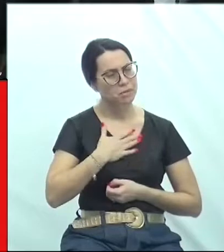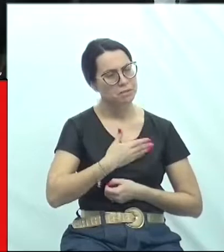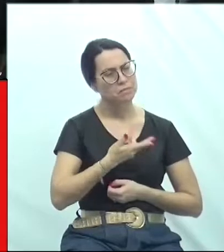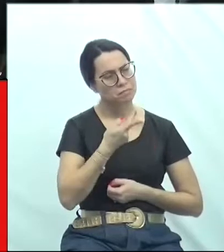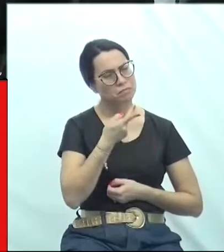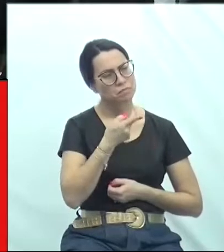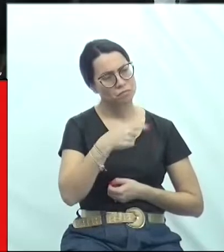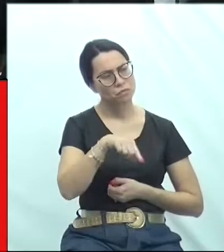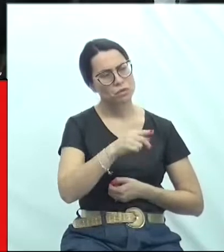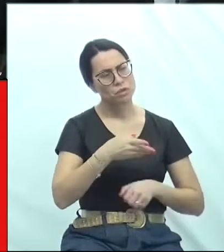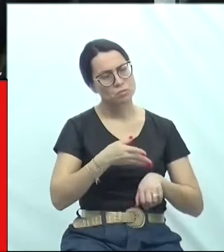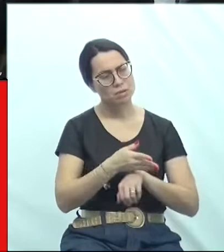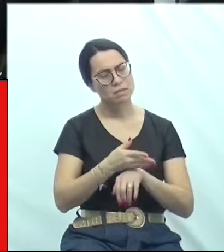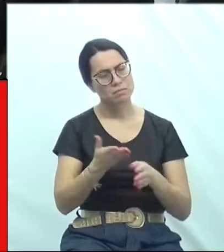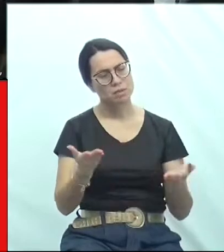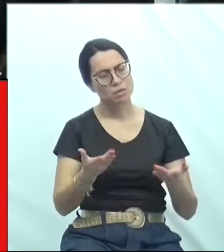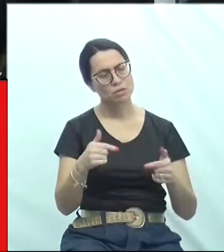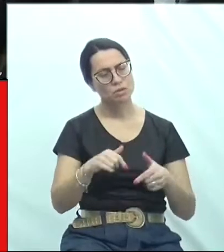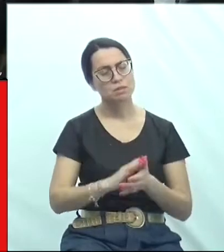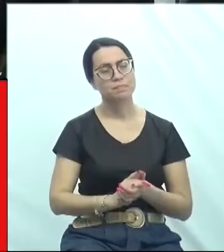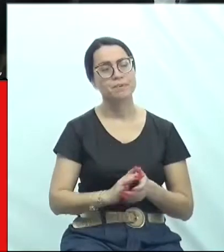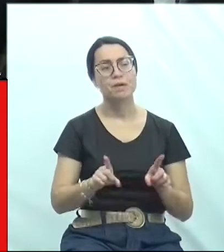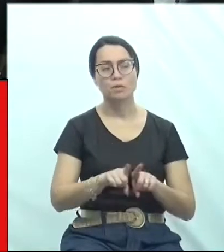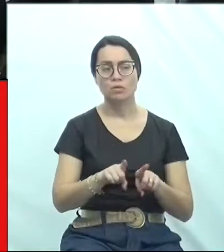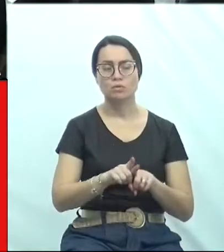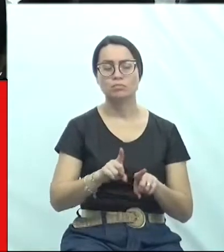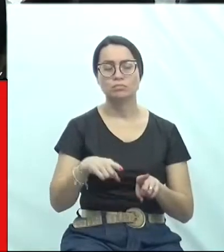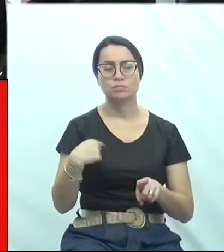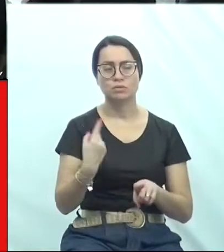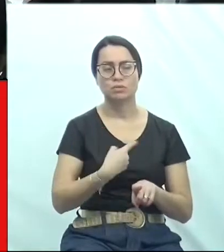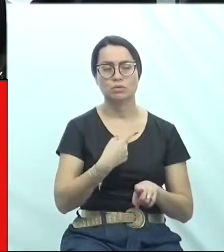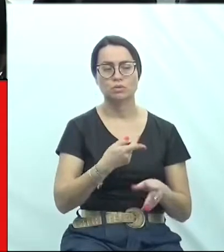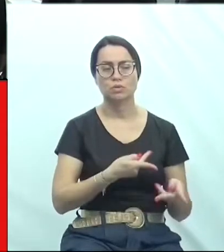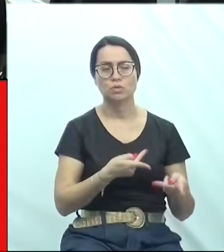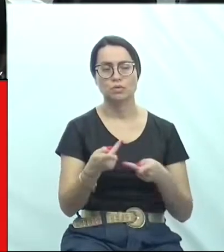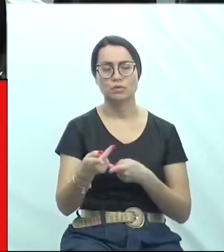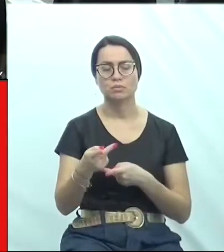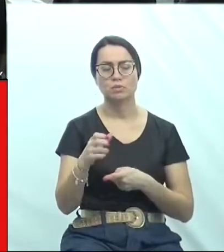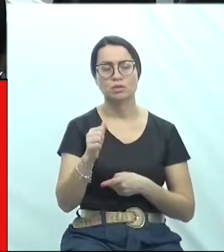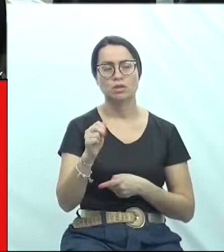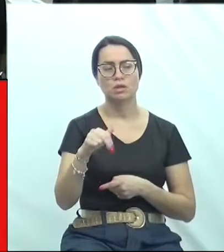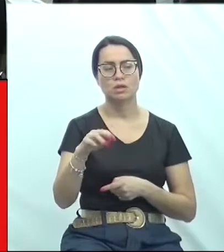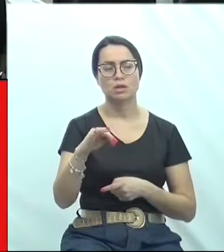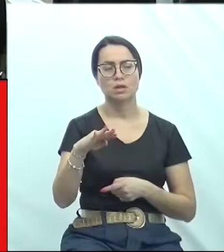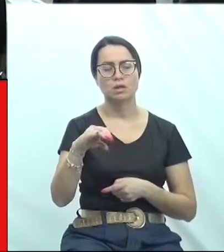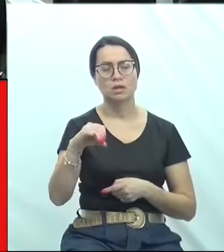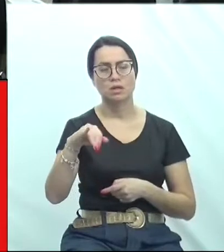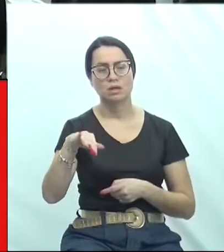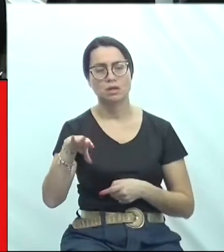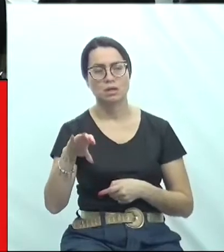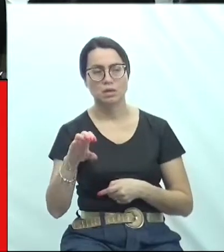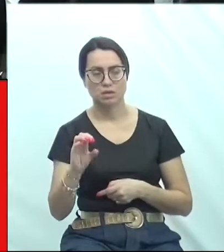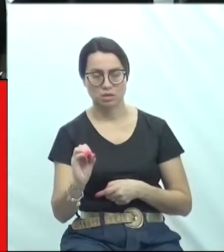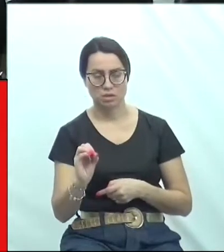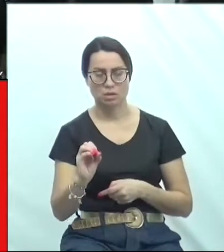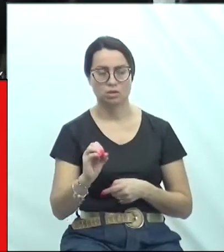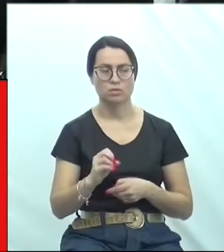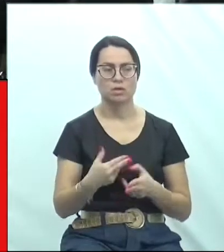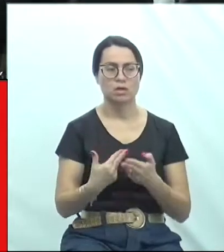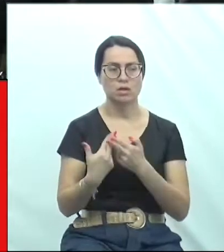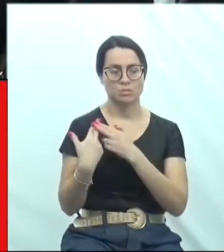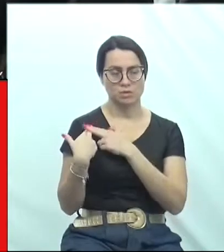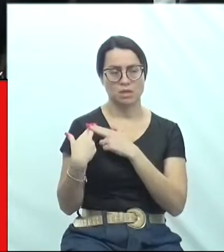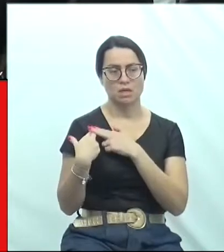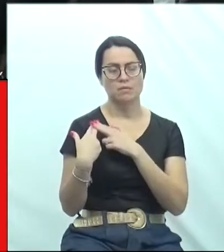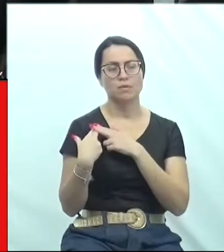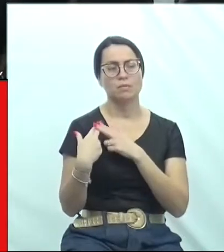convidado também o senhor Antônio, da Superintendência do Consórcio Internacional de Saneamento Ambiental,